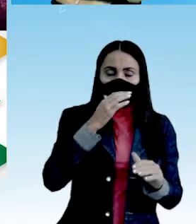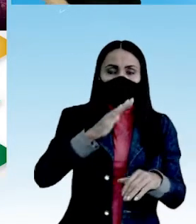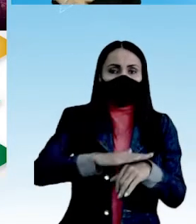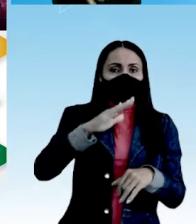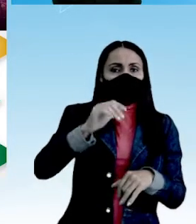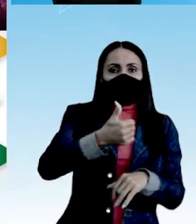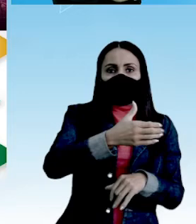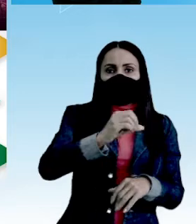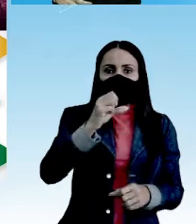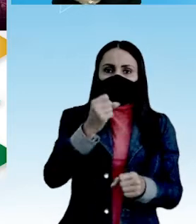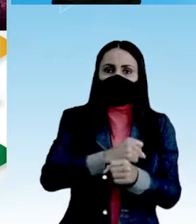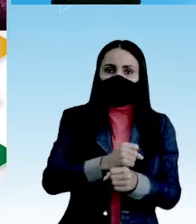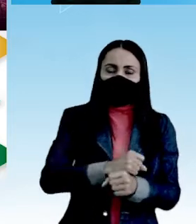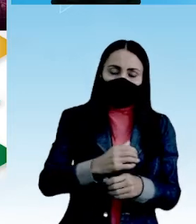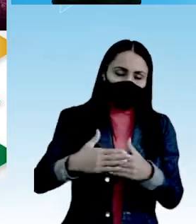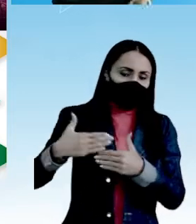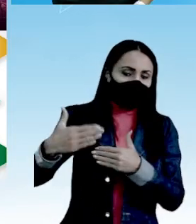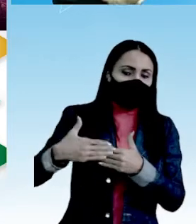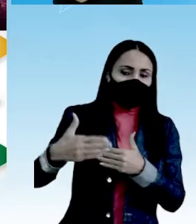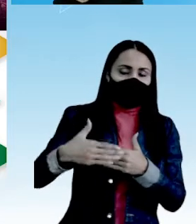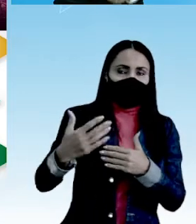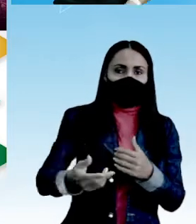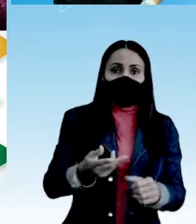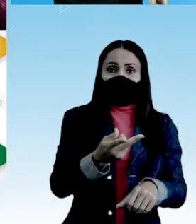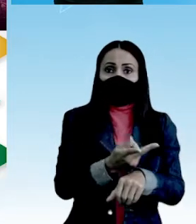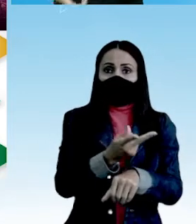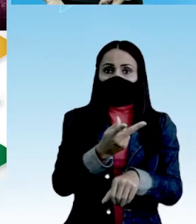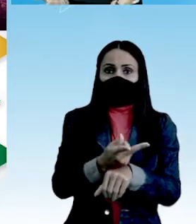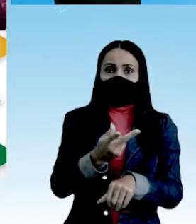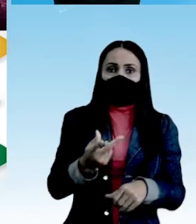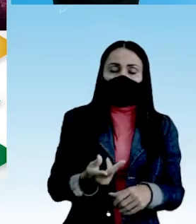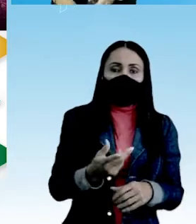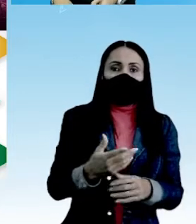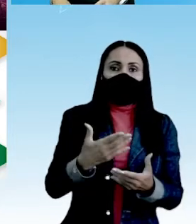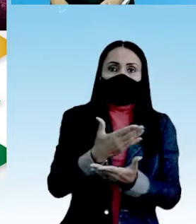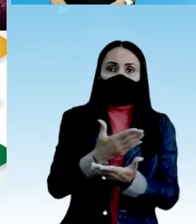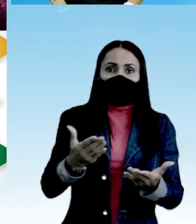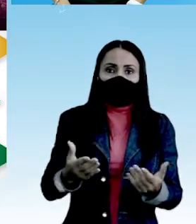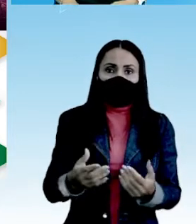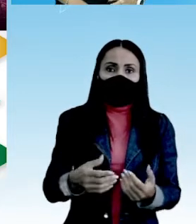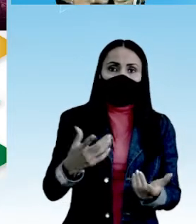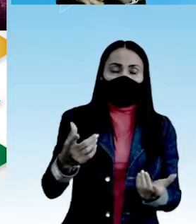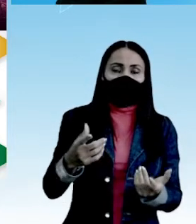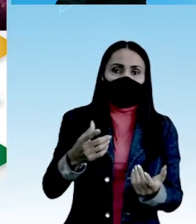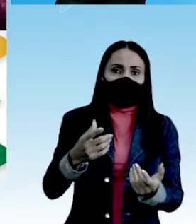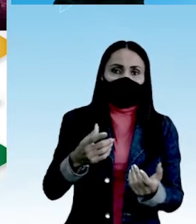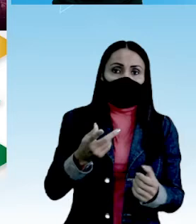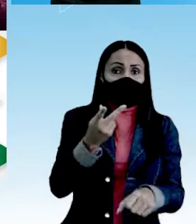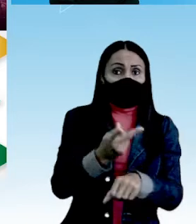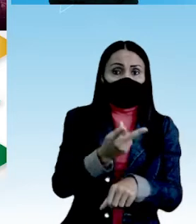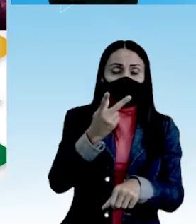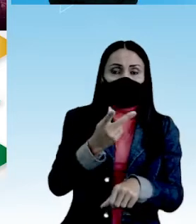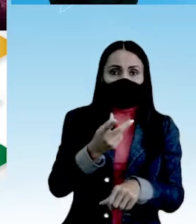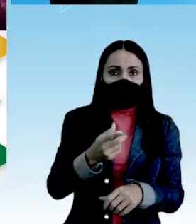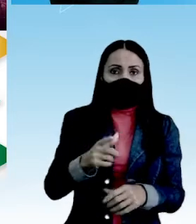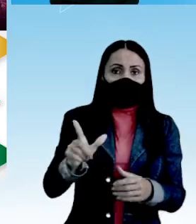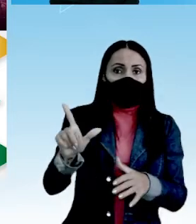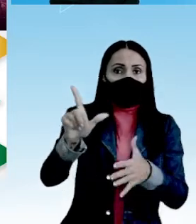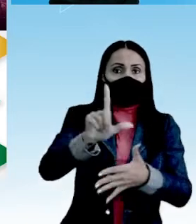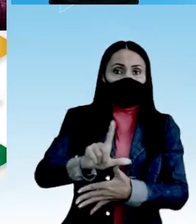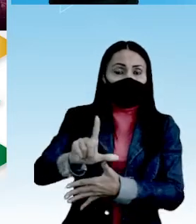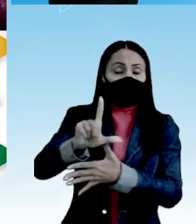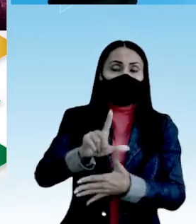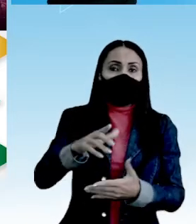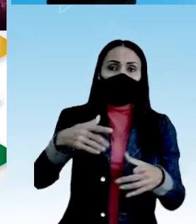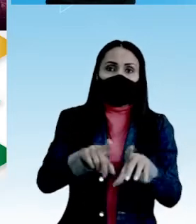anos, ganhou ao longo de sua carreira diversos prêmios, além de concorrer 4 vezes ao Grammy Latino. Então, assim, meio que o rock também,